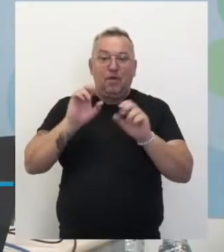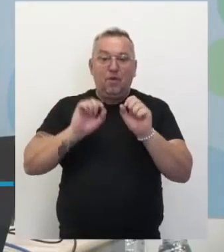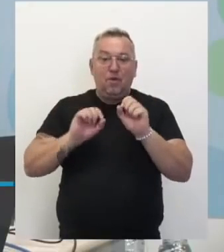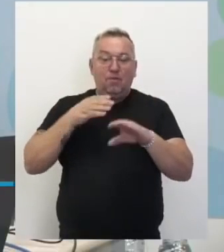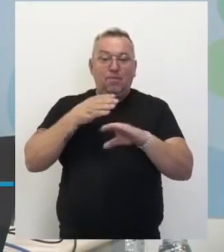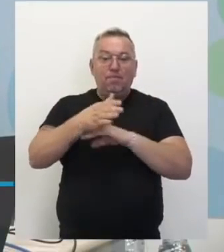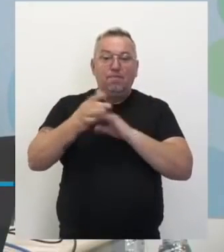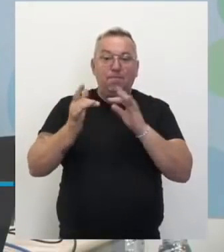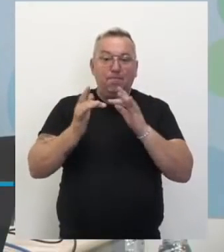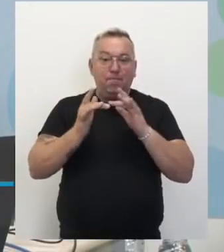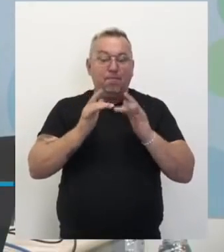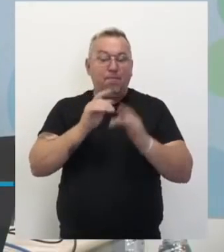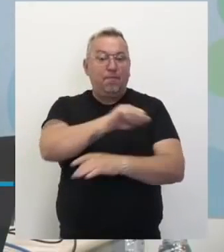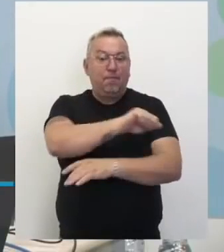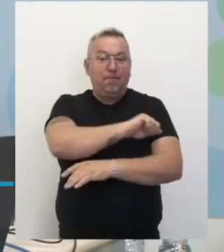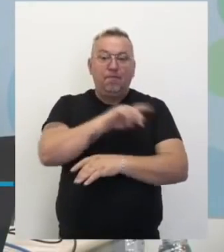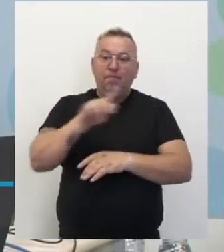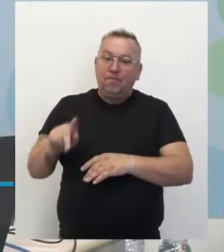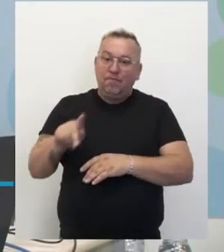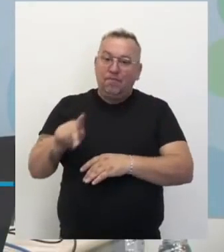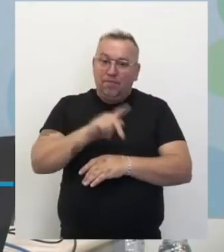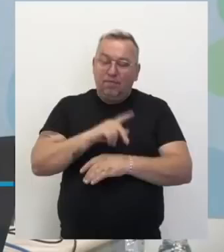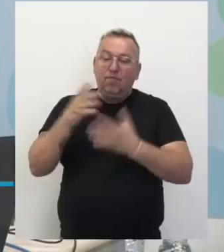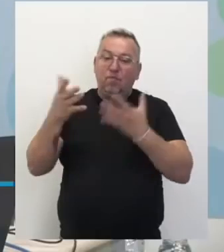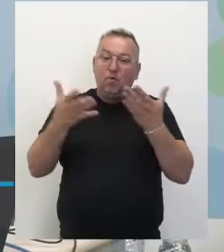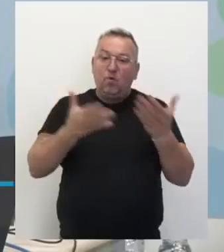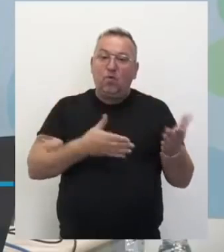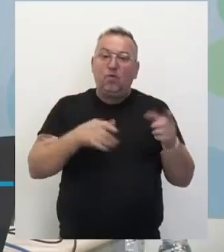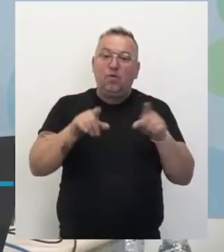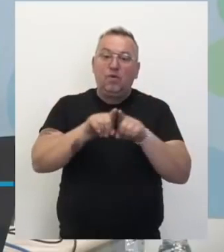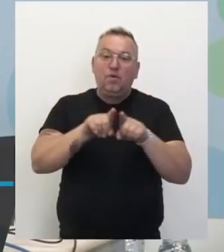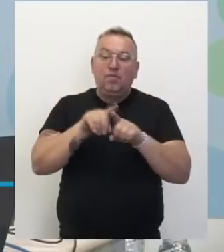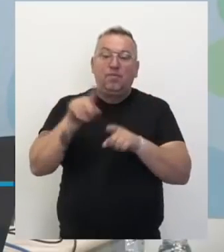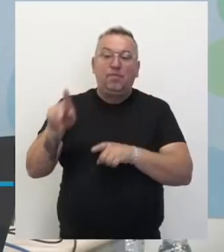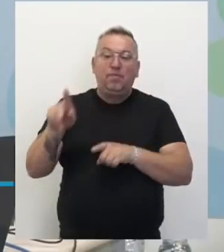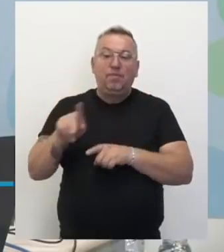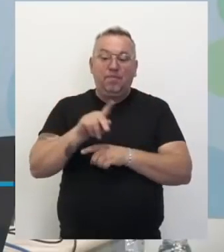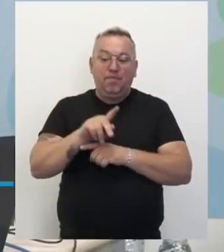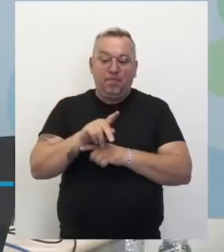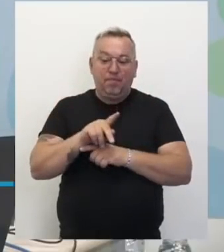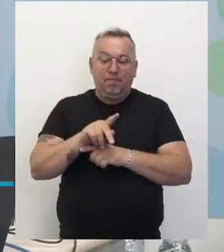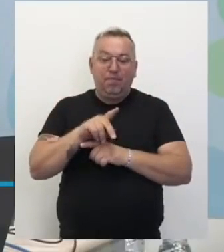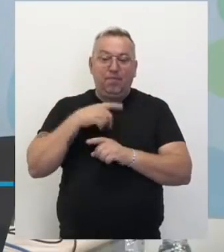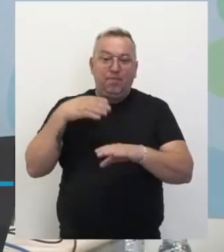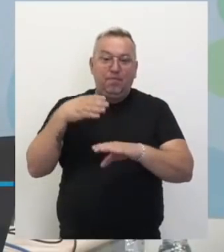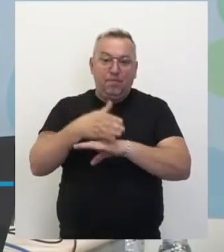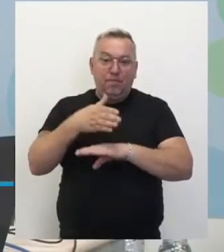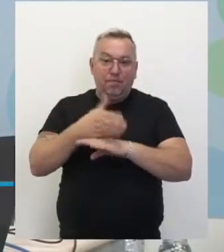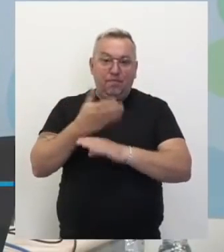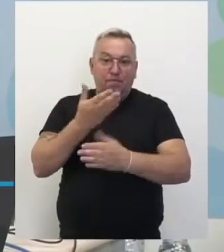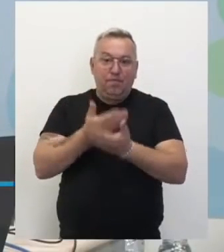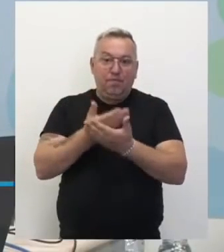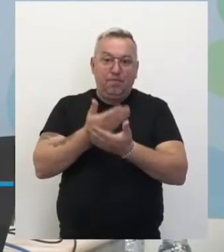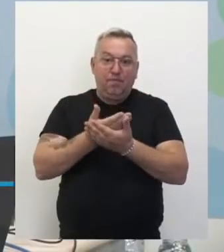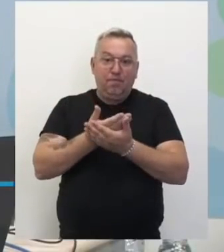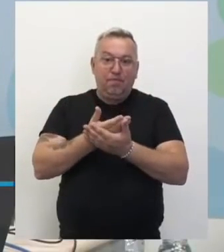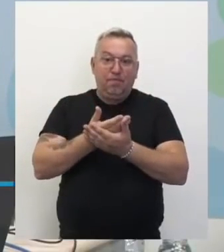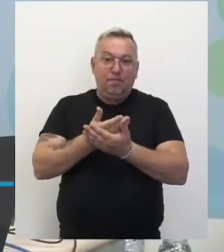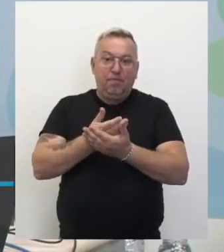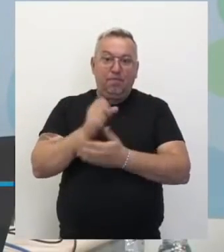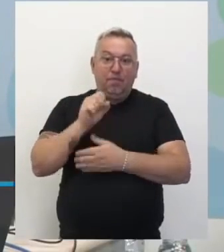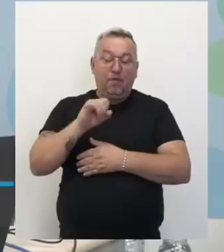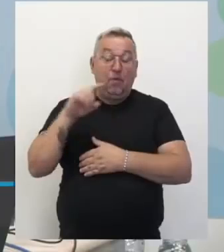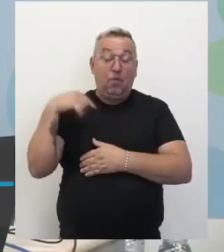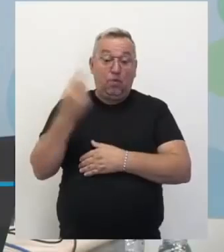dos alunos, dos professores e tal. Convido aí os professores a participar da aula, se bem que o